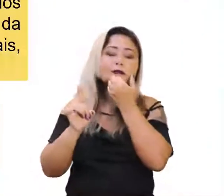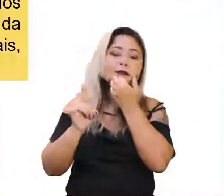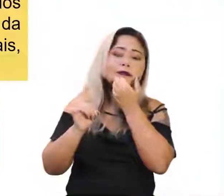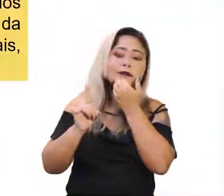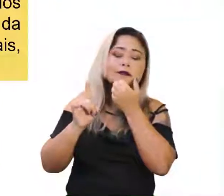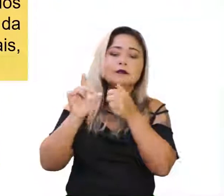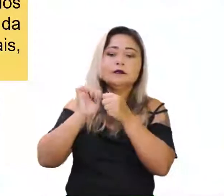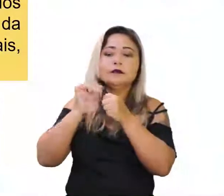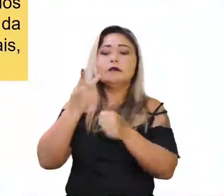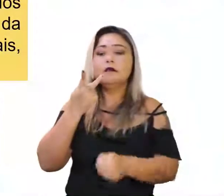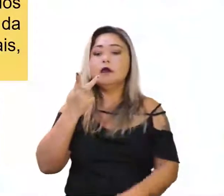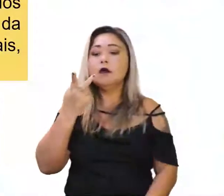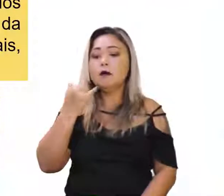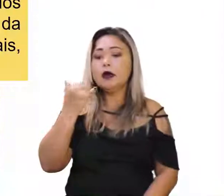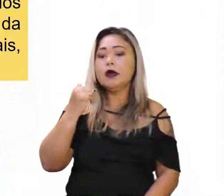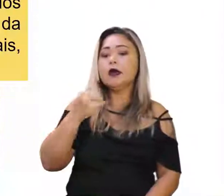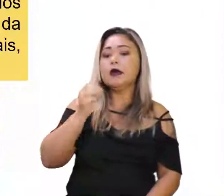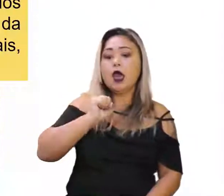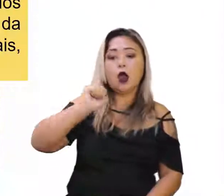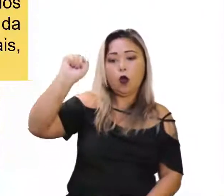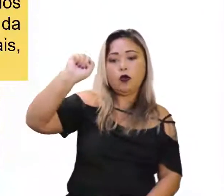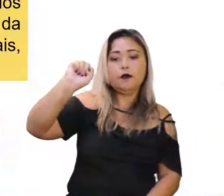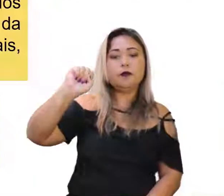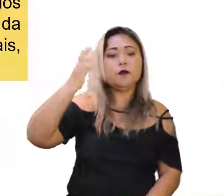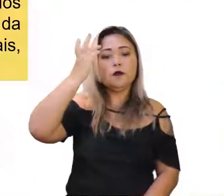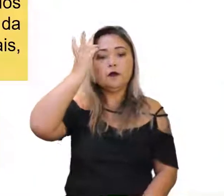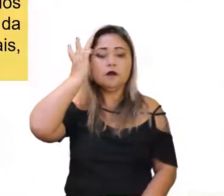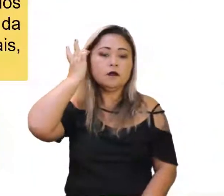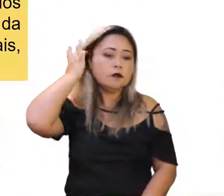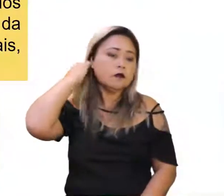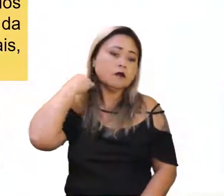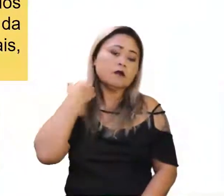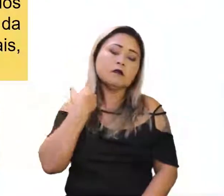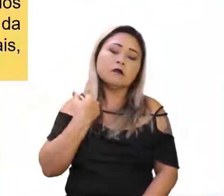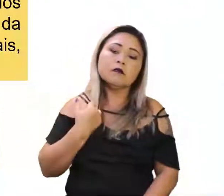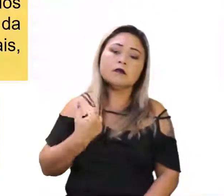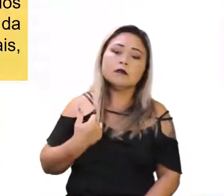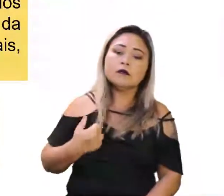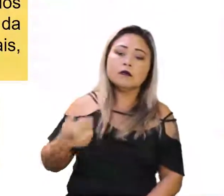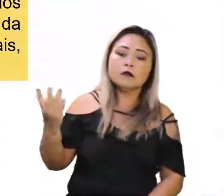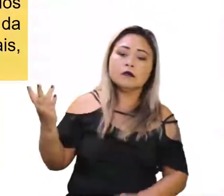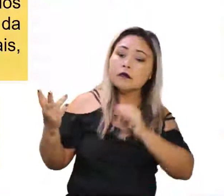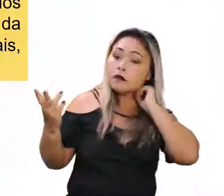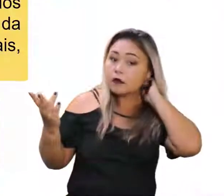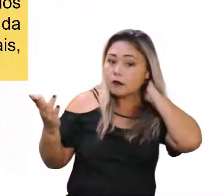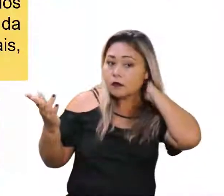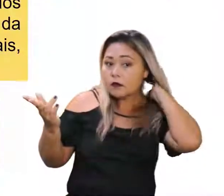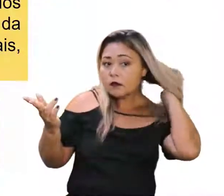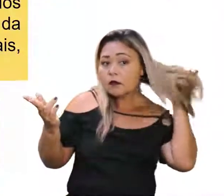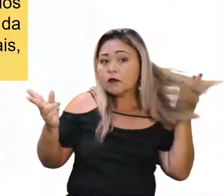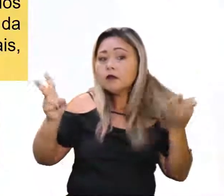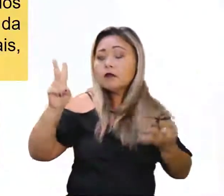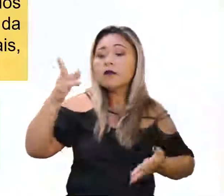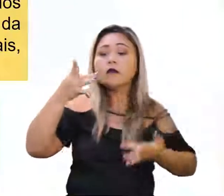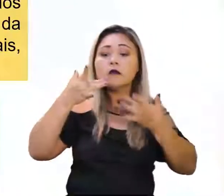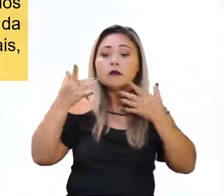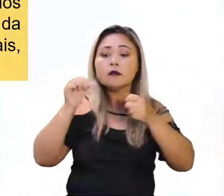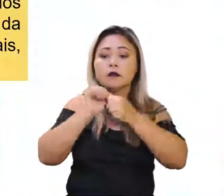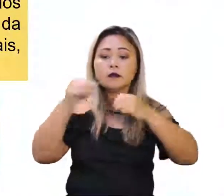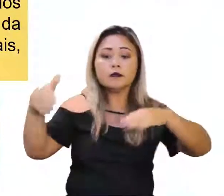canção Pai Herói. Mas vamos voltar lá no nosso texto lá, Então, né? seguindo aqui, professor, sobre a história do teatro de rua, já inicia